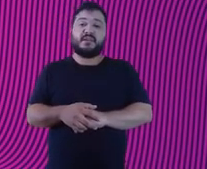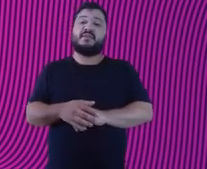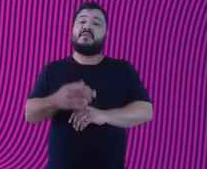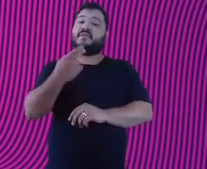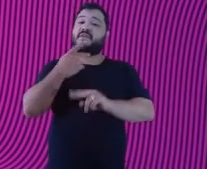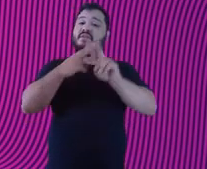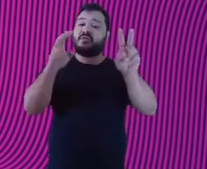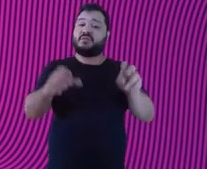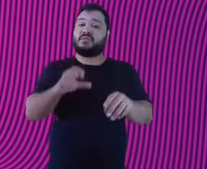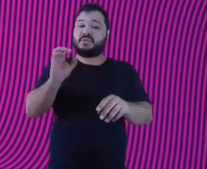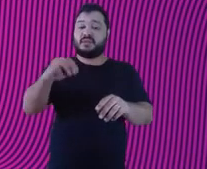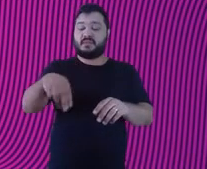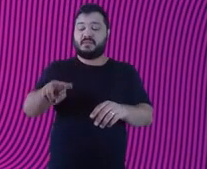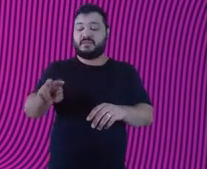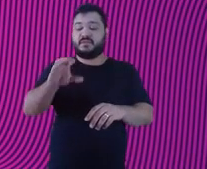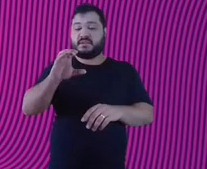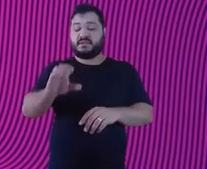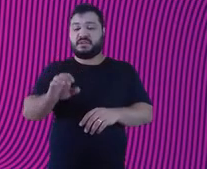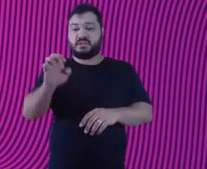CMV e IgM,